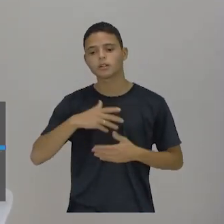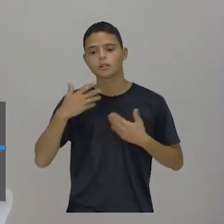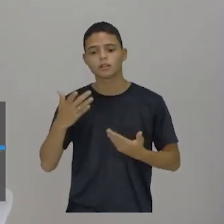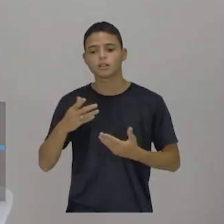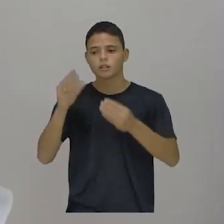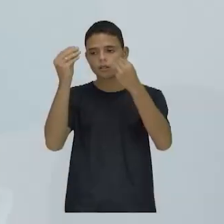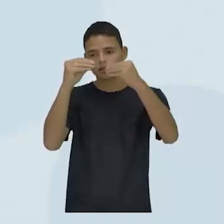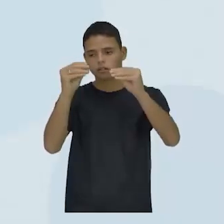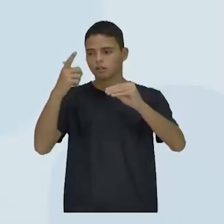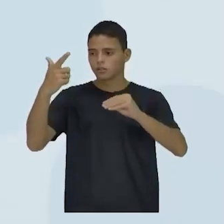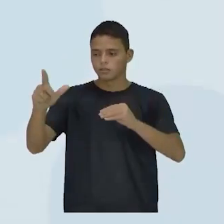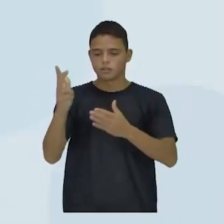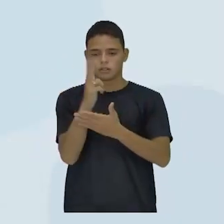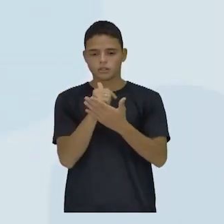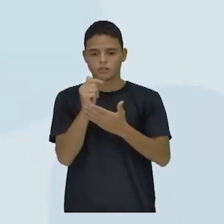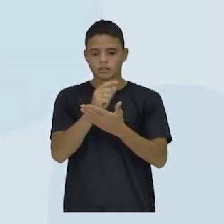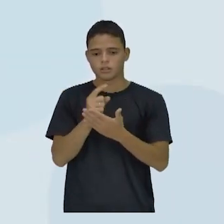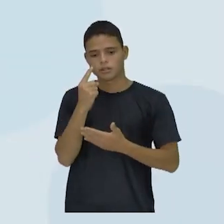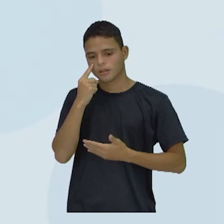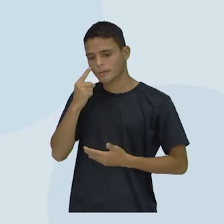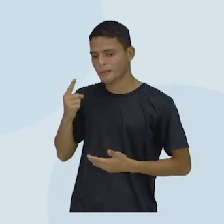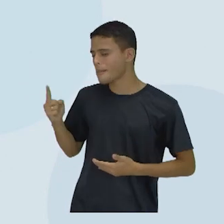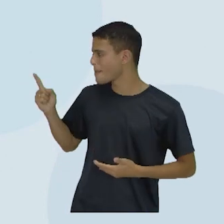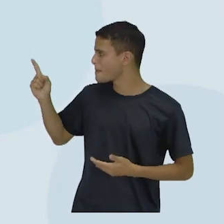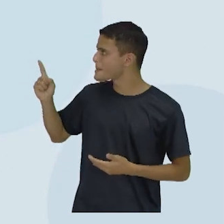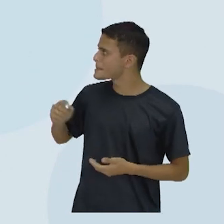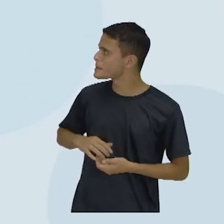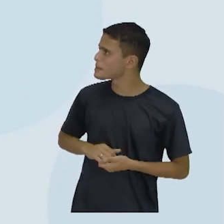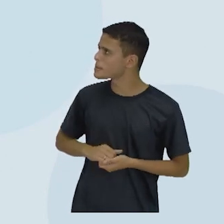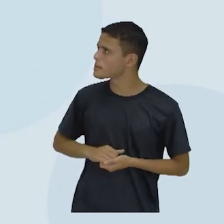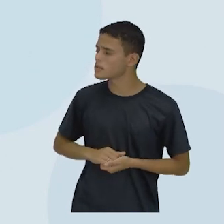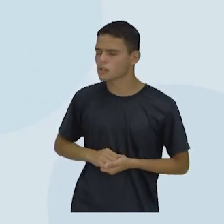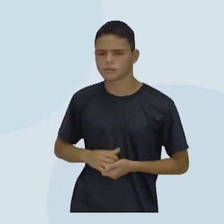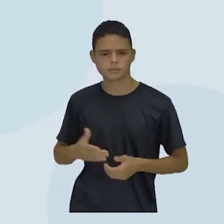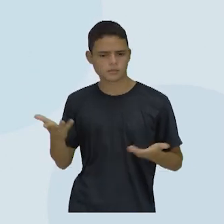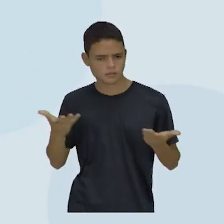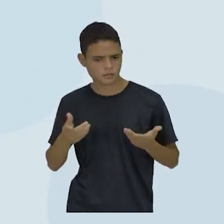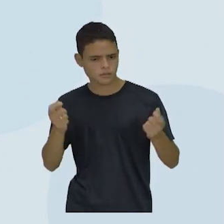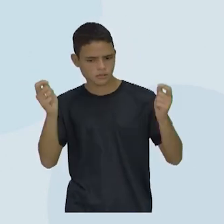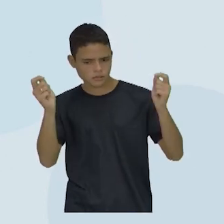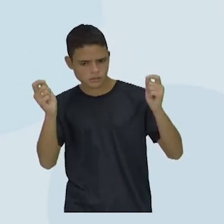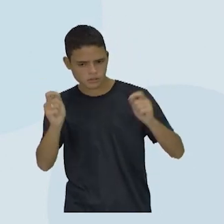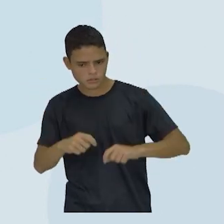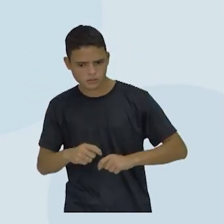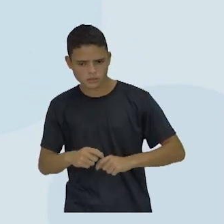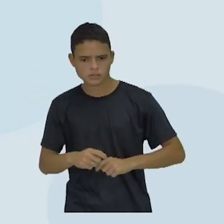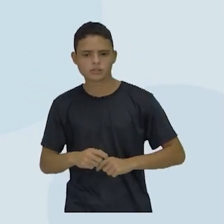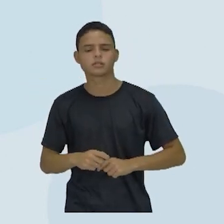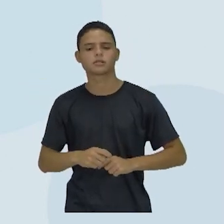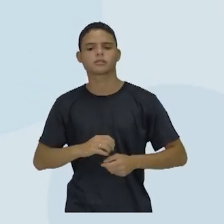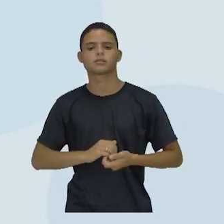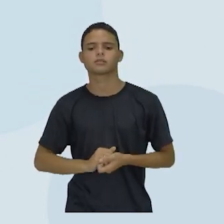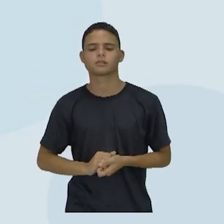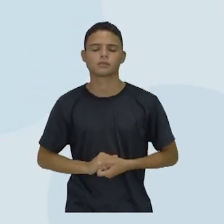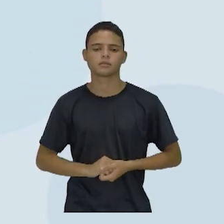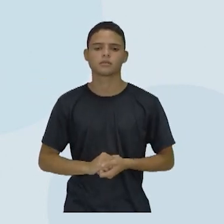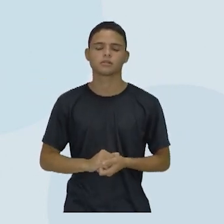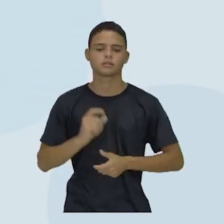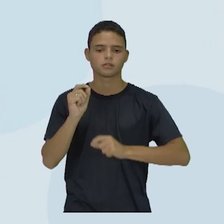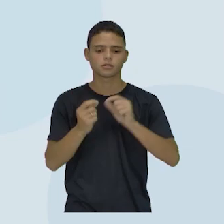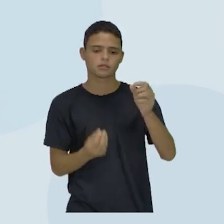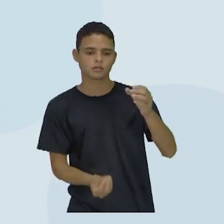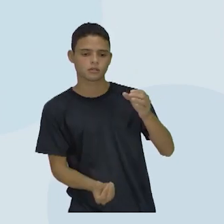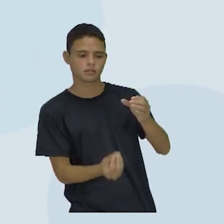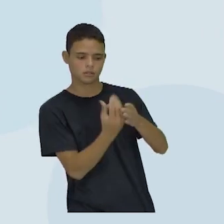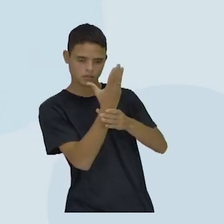mais uma imagem e eu quero comentar com vocês sobre ela, né? Hoje será que seria possível, além que eu já perguntei para o professor, se seria possível criar